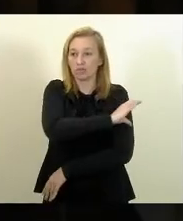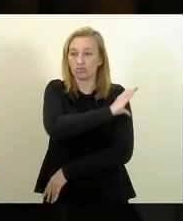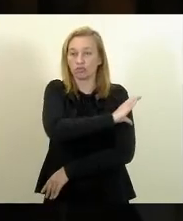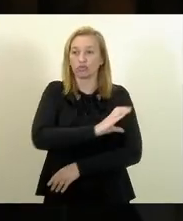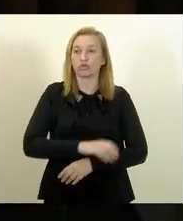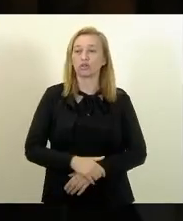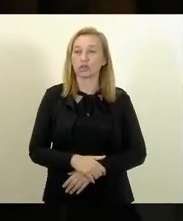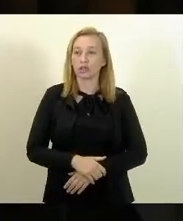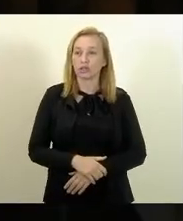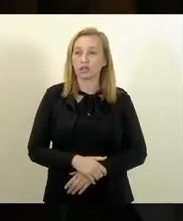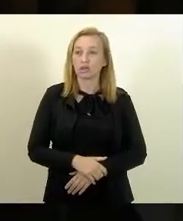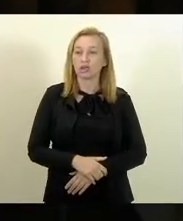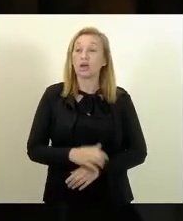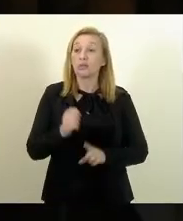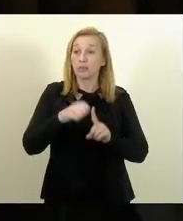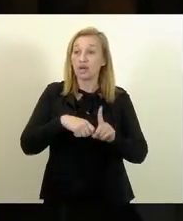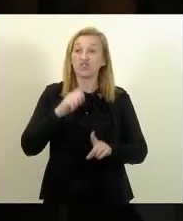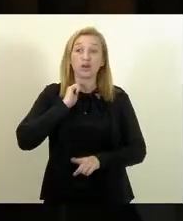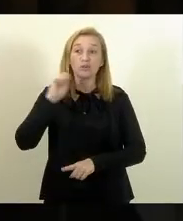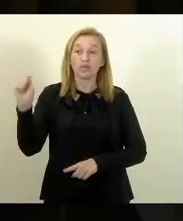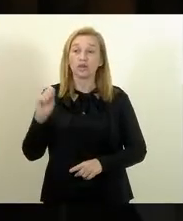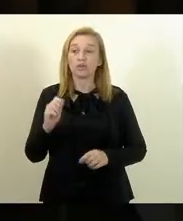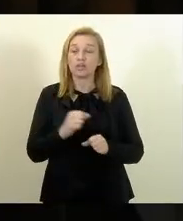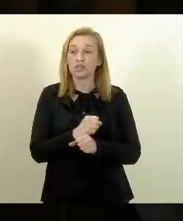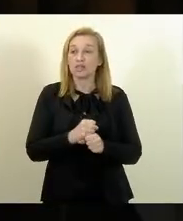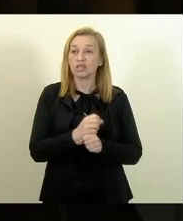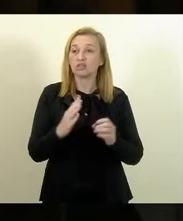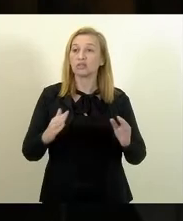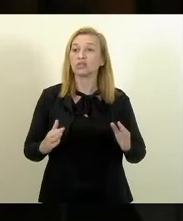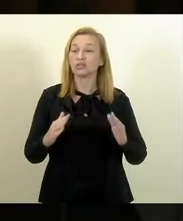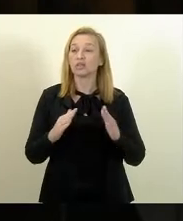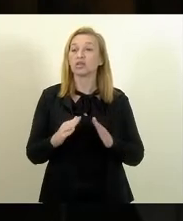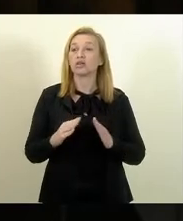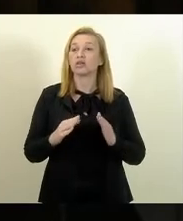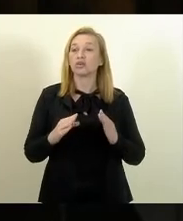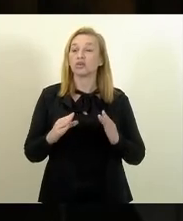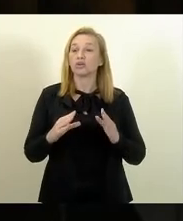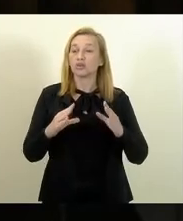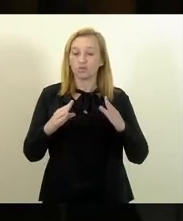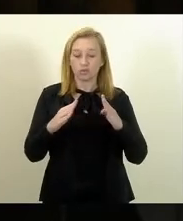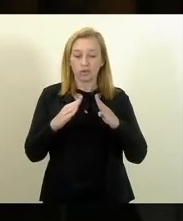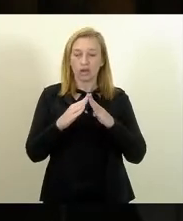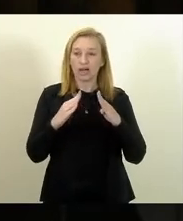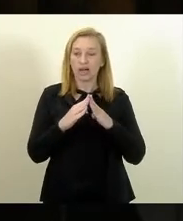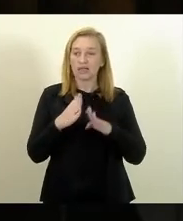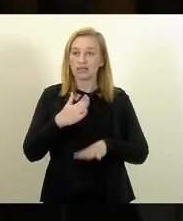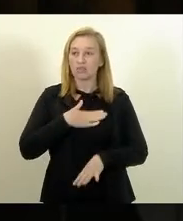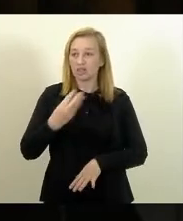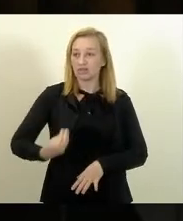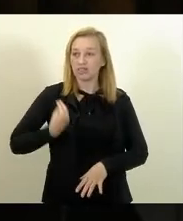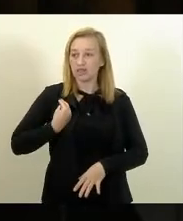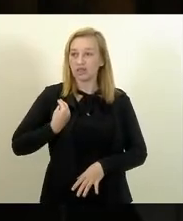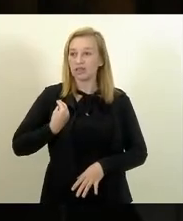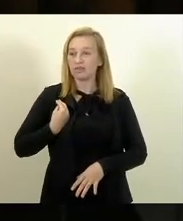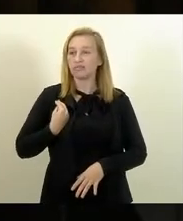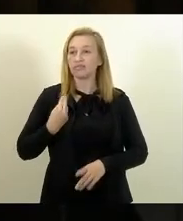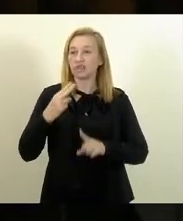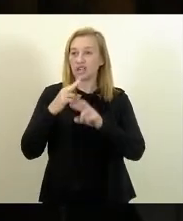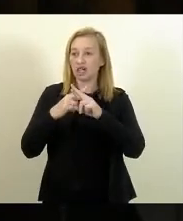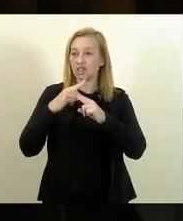ocupação que remonta ao mês de abril deste ano. É um conjunto habitacional do Minha Casa Minha Vida, financiado pela Caixa Econômica